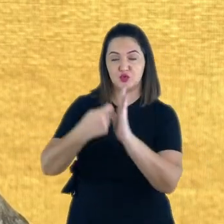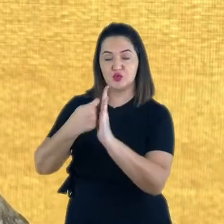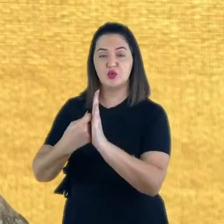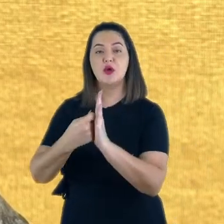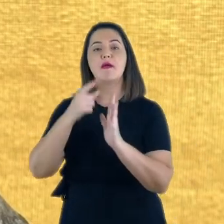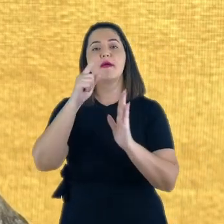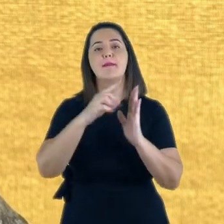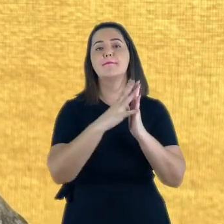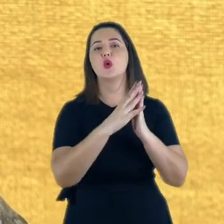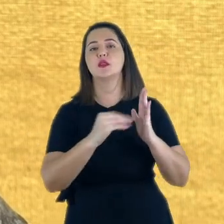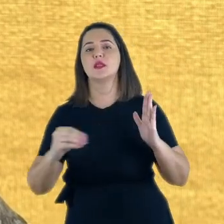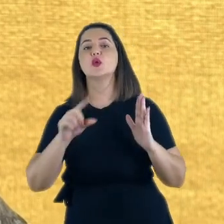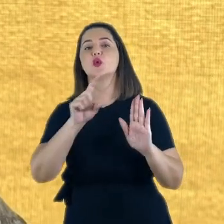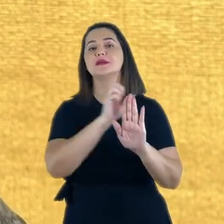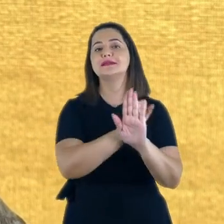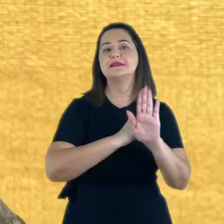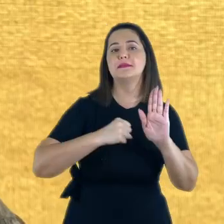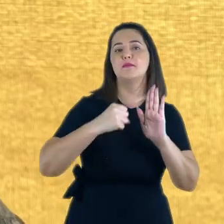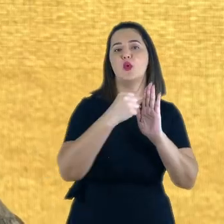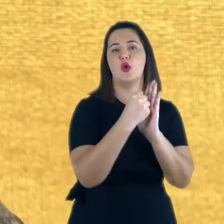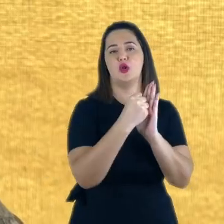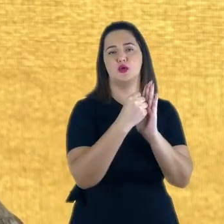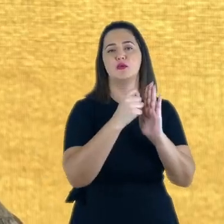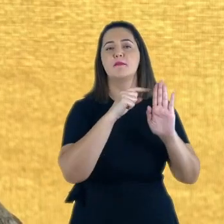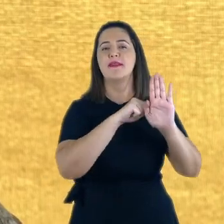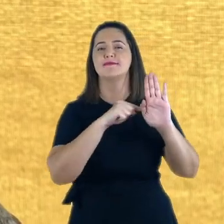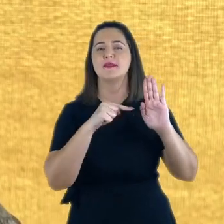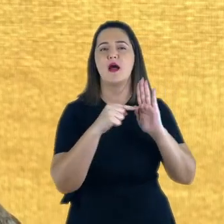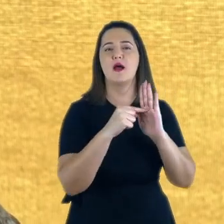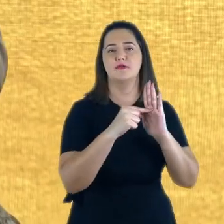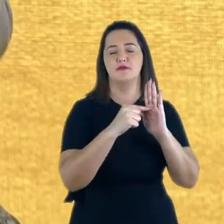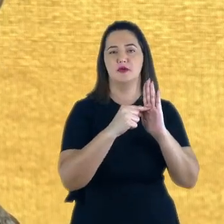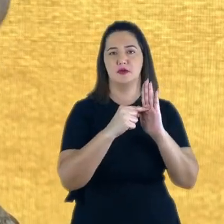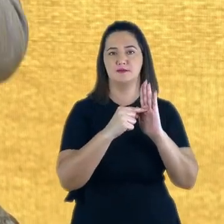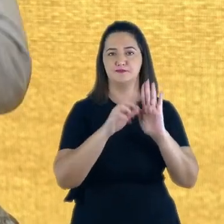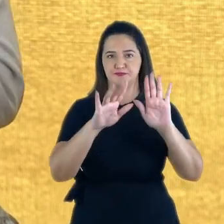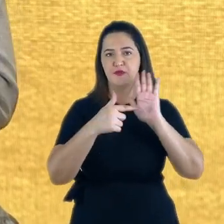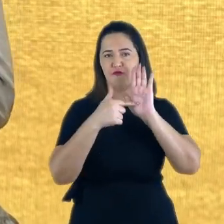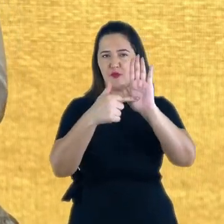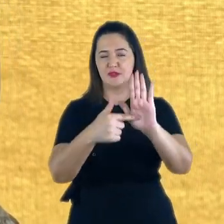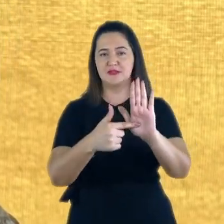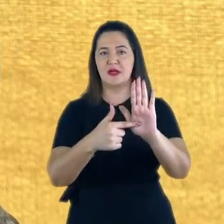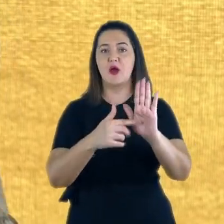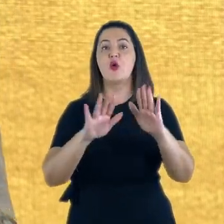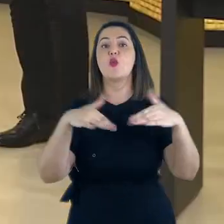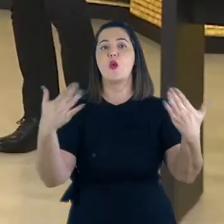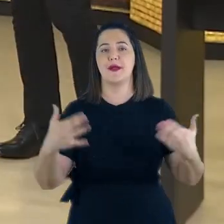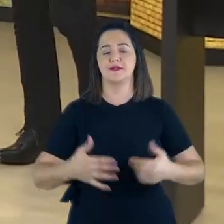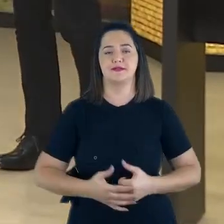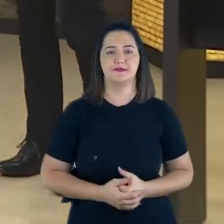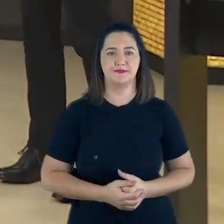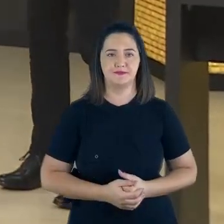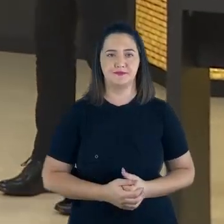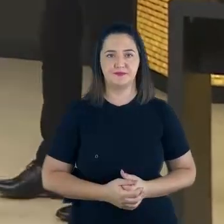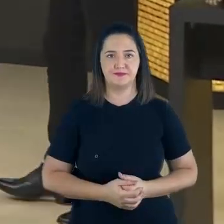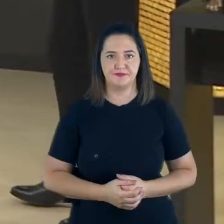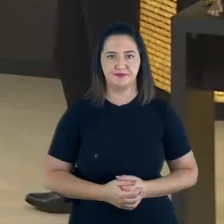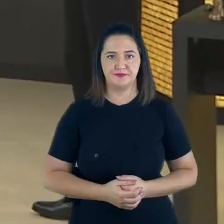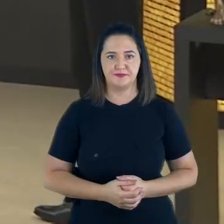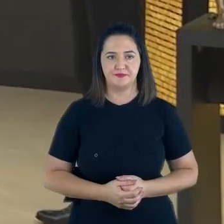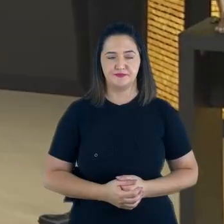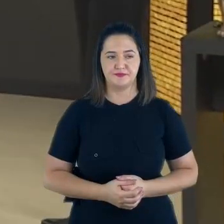baseadas nesse princípio da simbolização em miniatura. Eu vou mostrar para você quais seriam eles. Vamos colocar aqui no